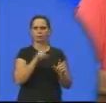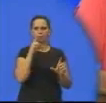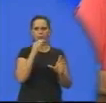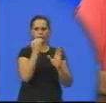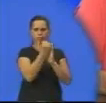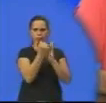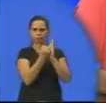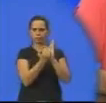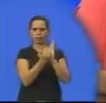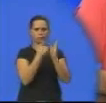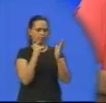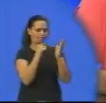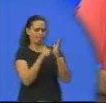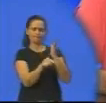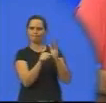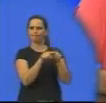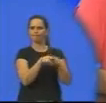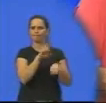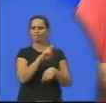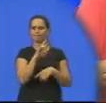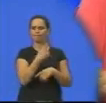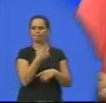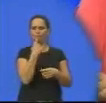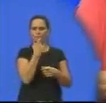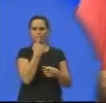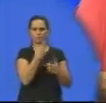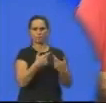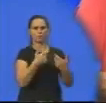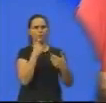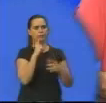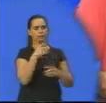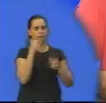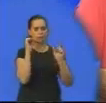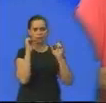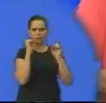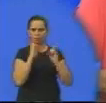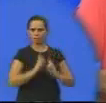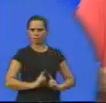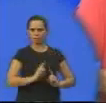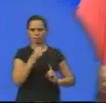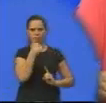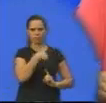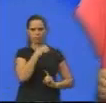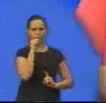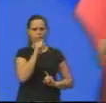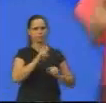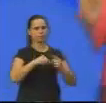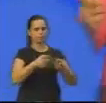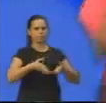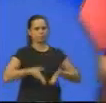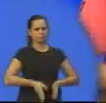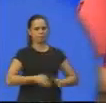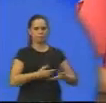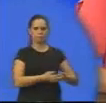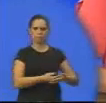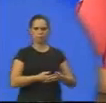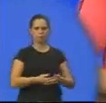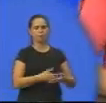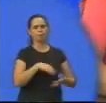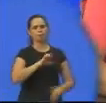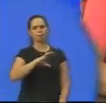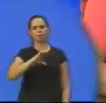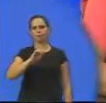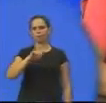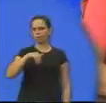do que seria normal, o fator RH, uma depressão pós-parto e eclâmpsia, ou eclâmpsia, que é uma pressão alta na